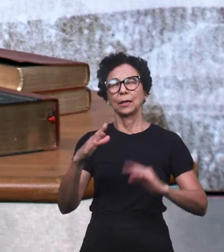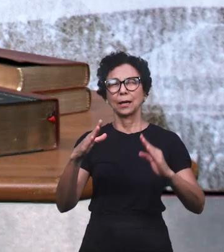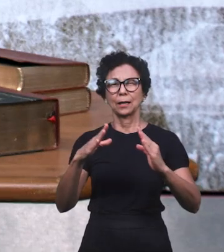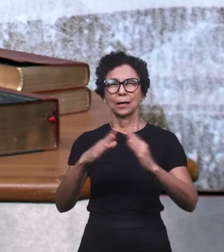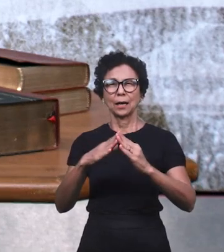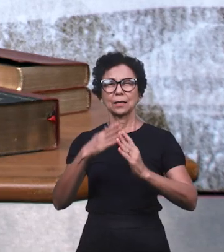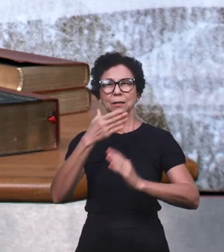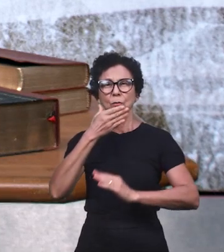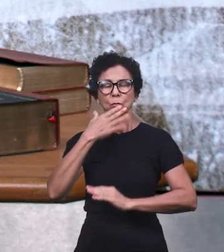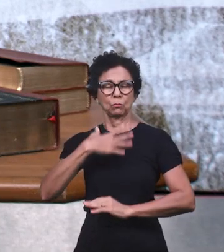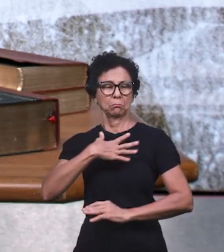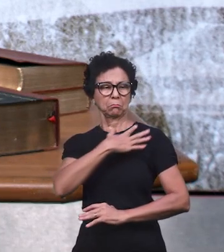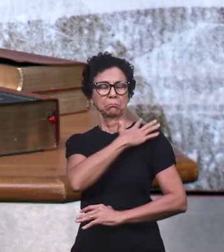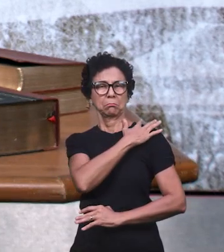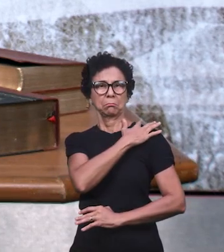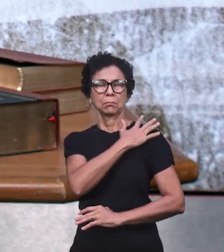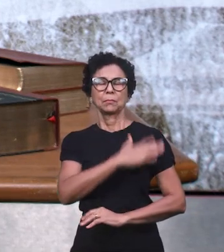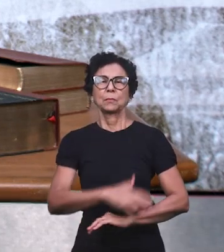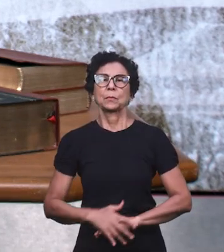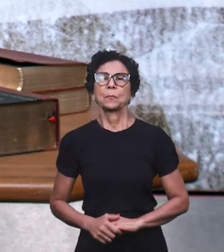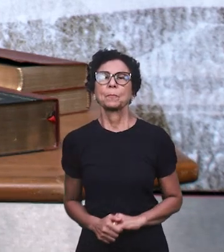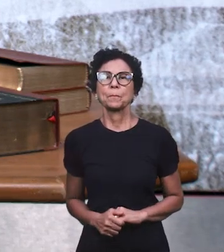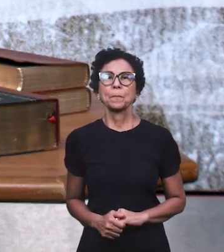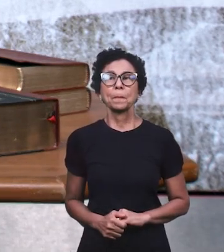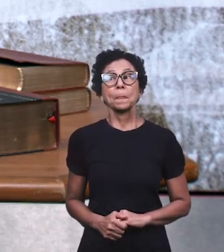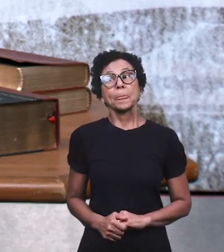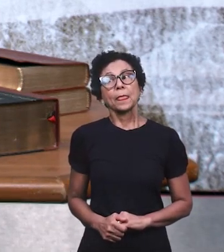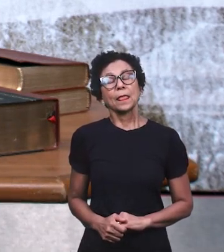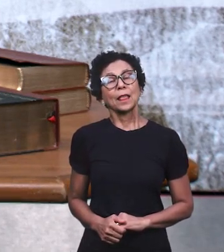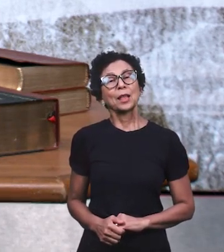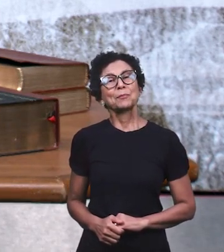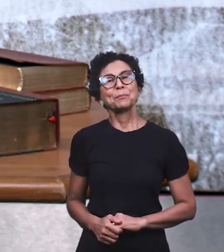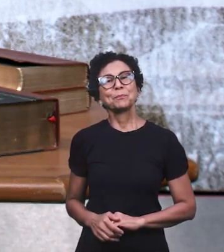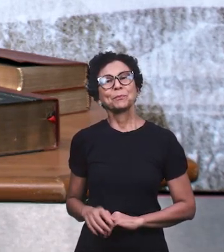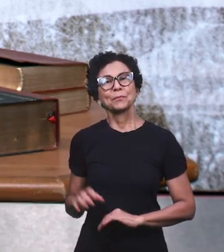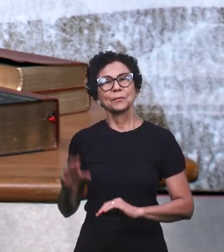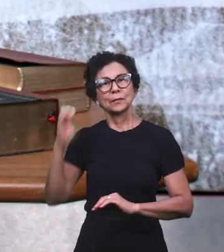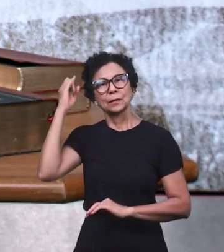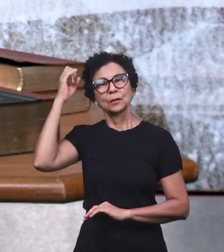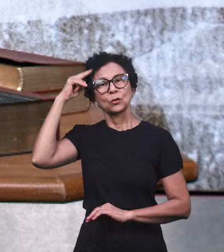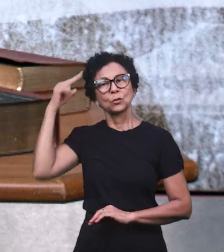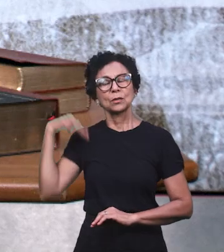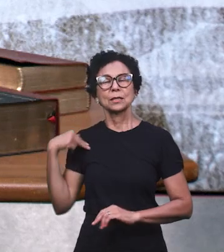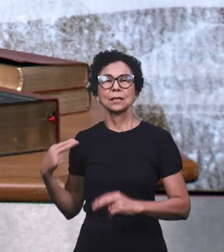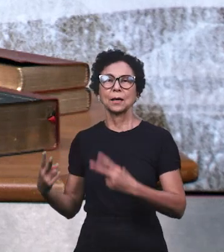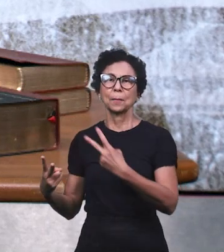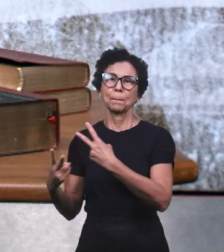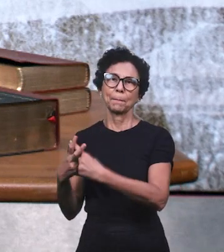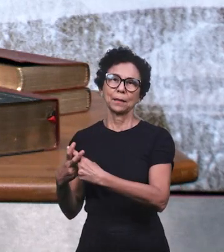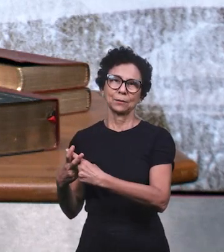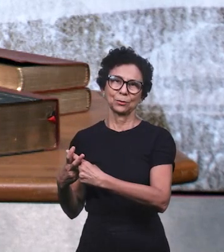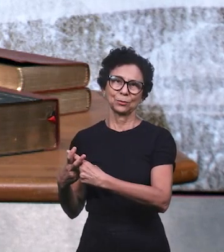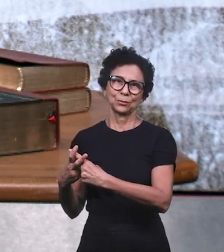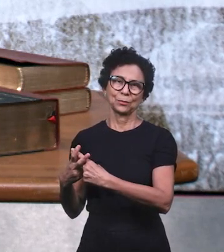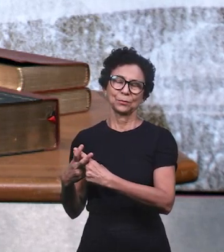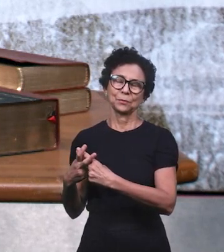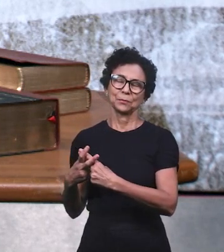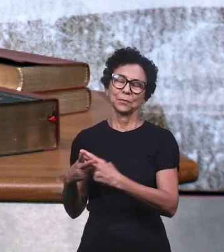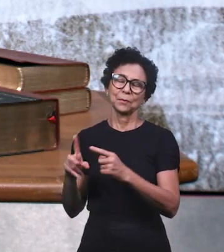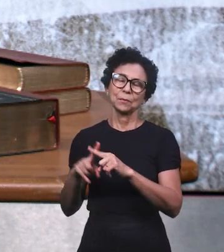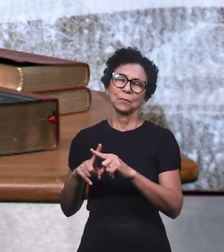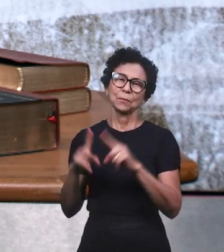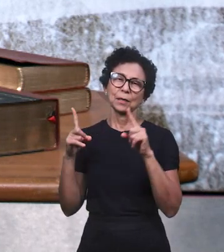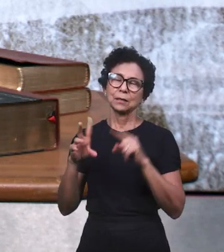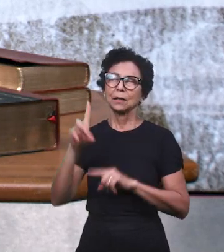na prisão. E o que é importante? Mesmo na prisão, tudo o que José fazia, o